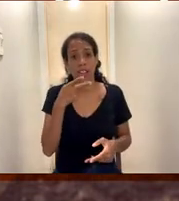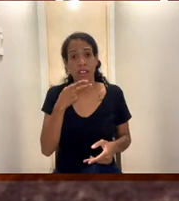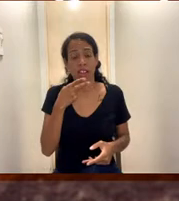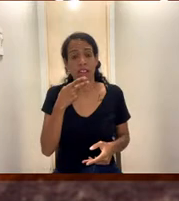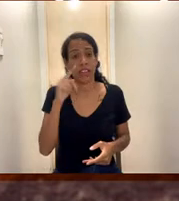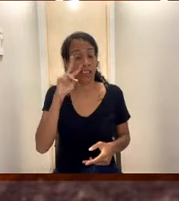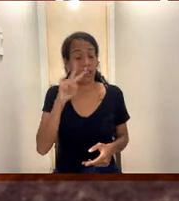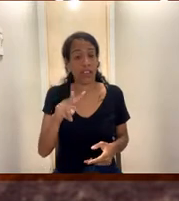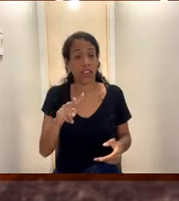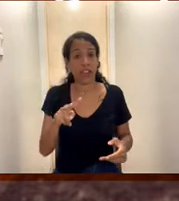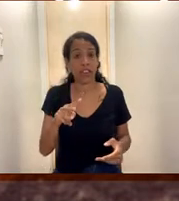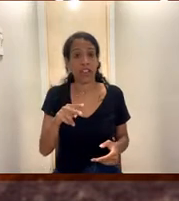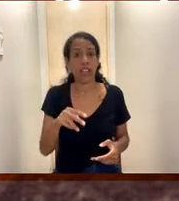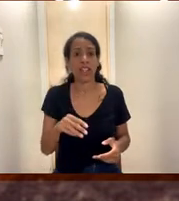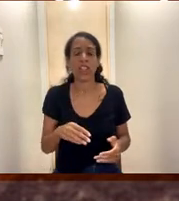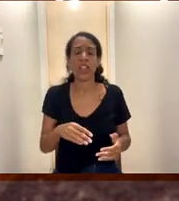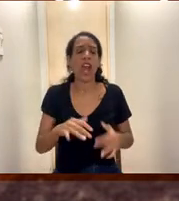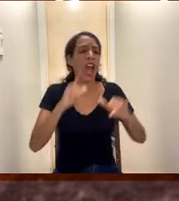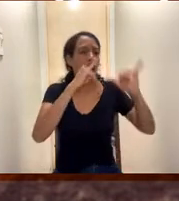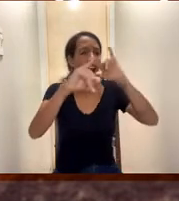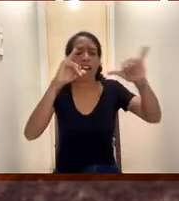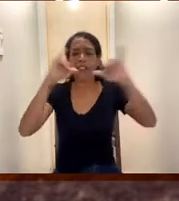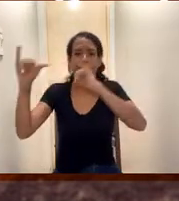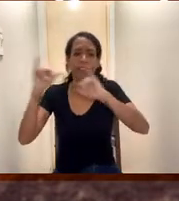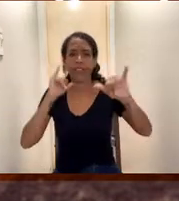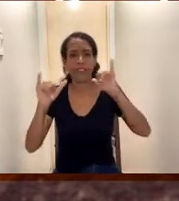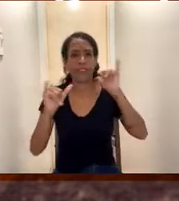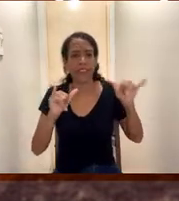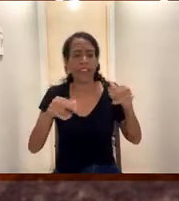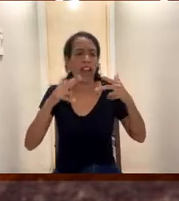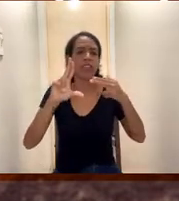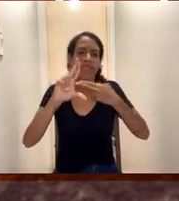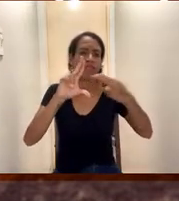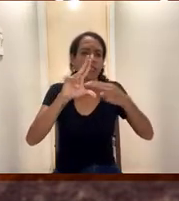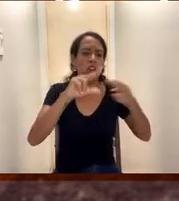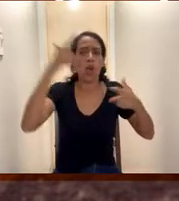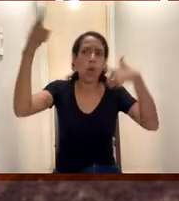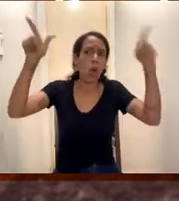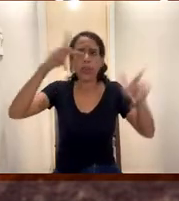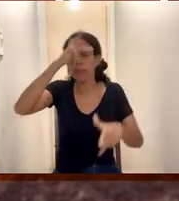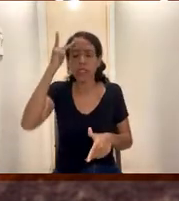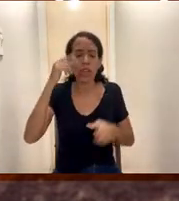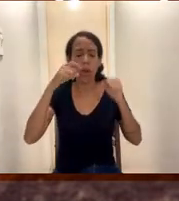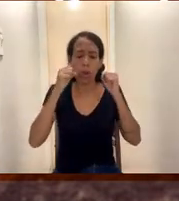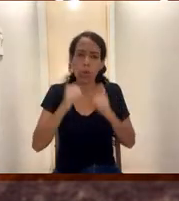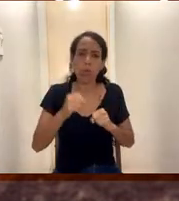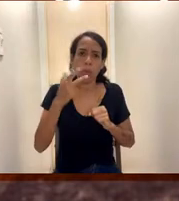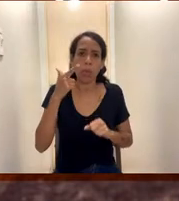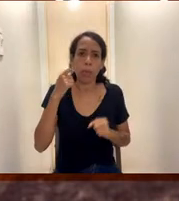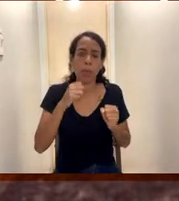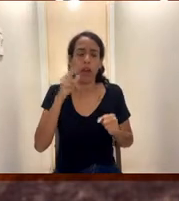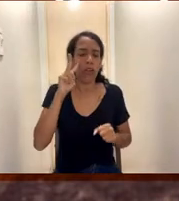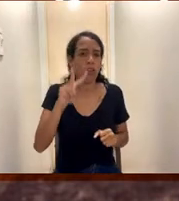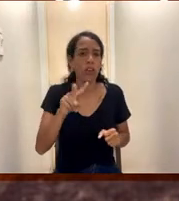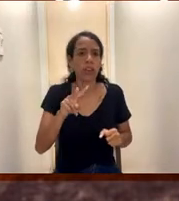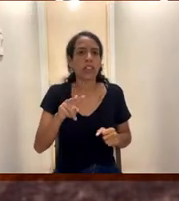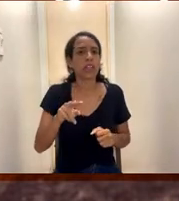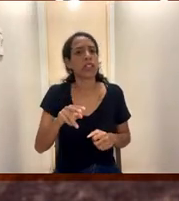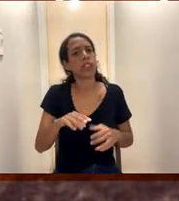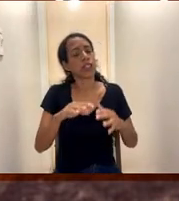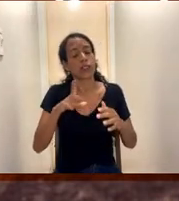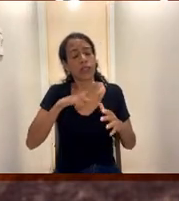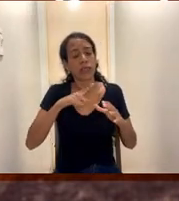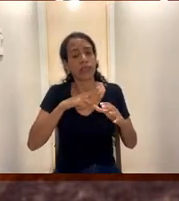nos acompanhem, que compartilhem essa live para que outras pessoas possam acompanhar, compartilhe esse link